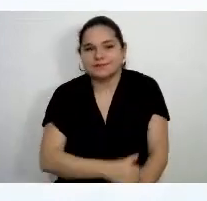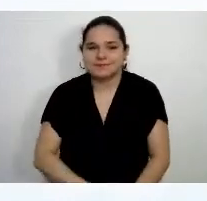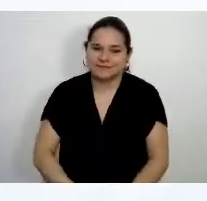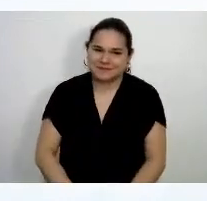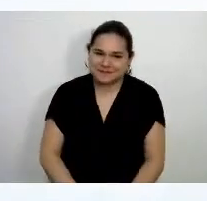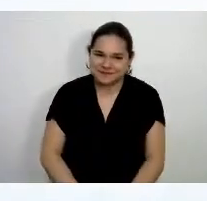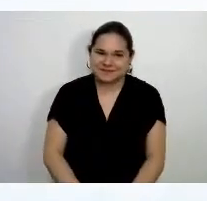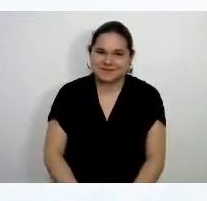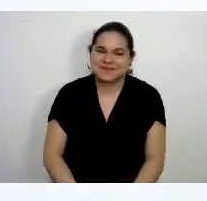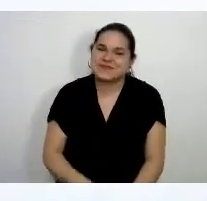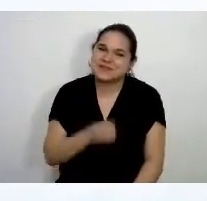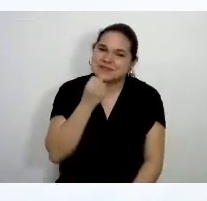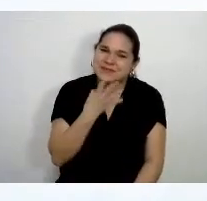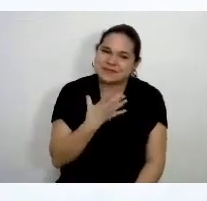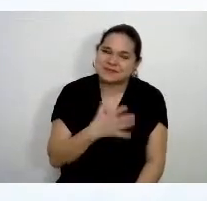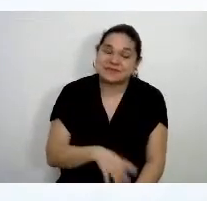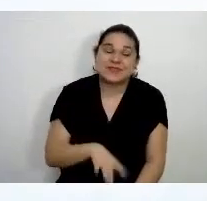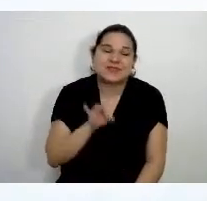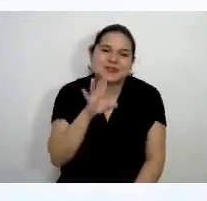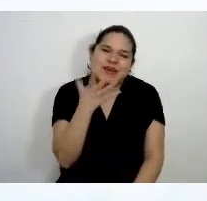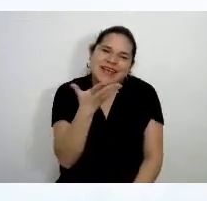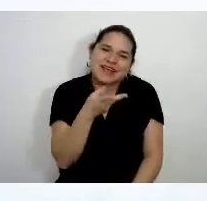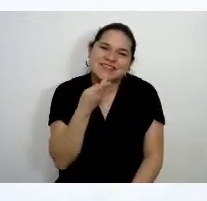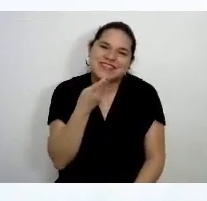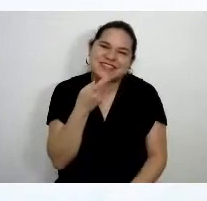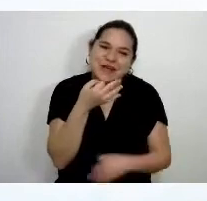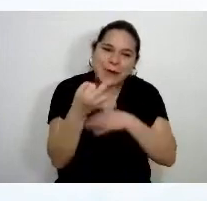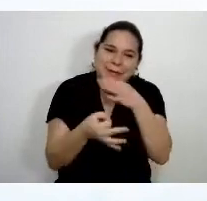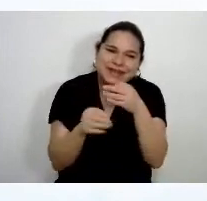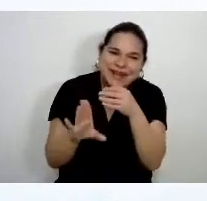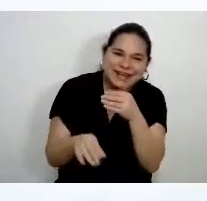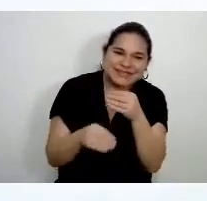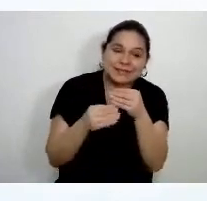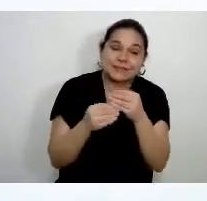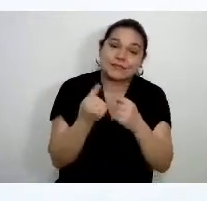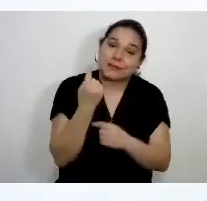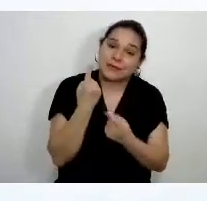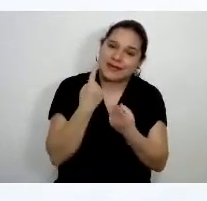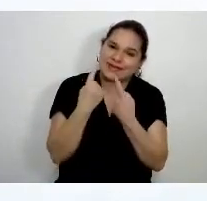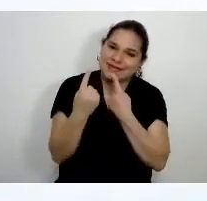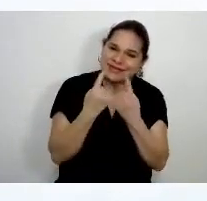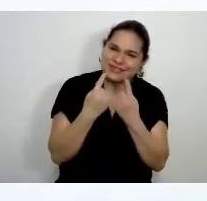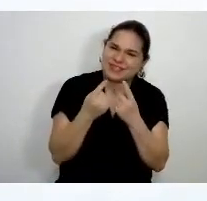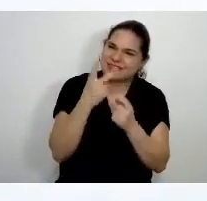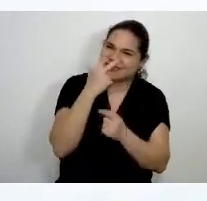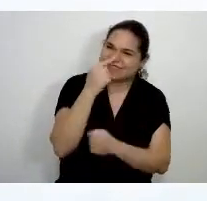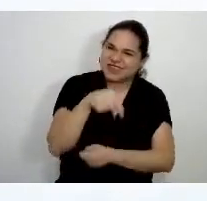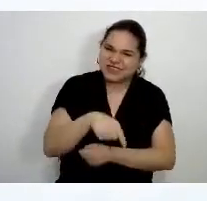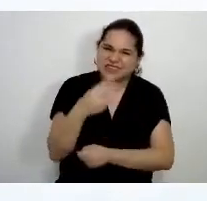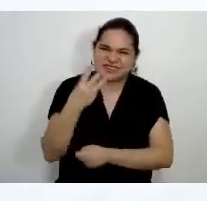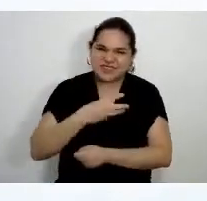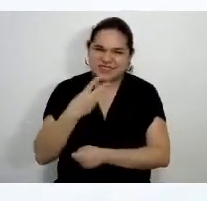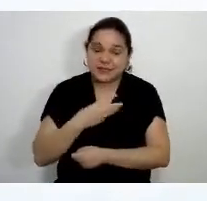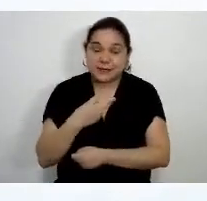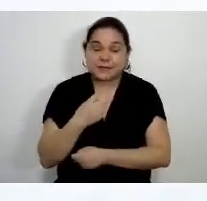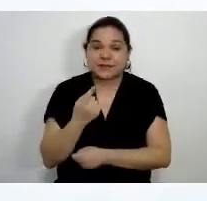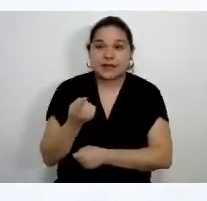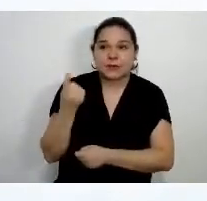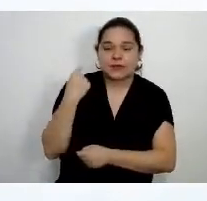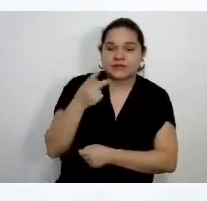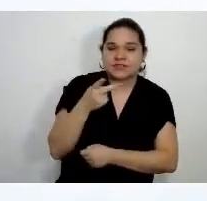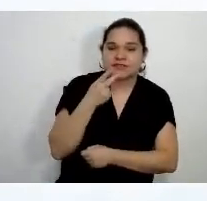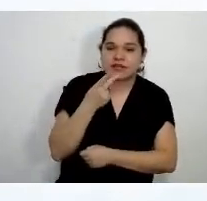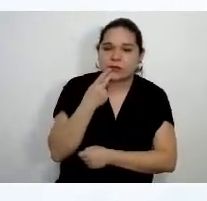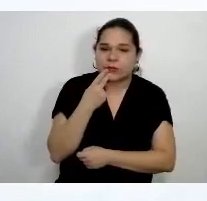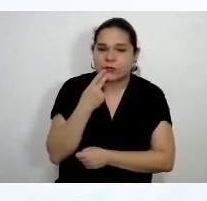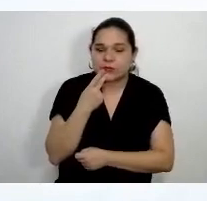bem. Doutora, eu quero só fazer um comentáriozinho. Numa das nossas entrevistas, que eu acho que essa é a terceira, o senhor comentou que o Vic,